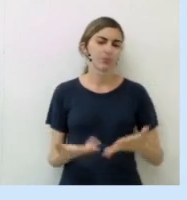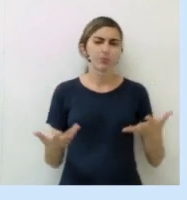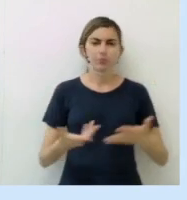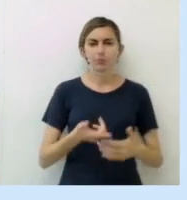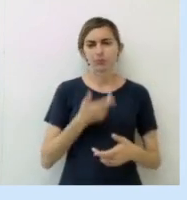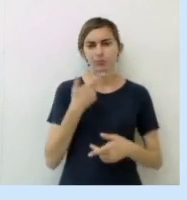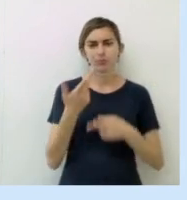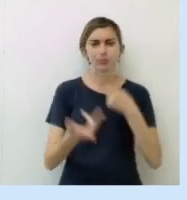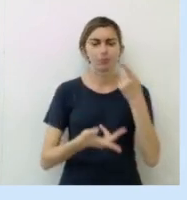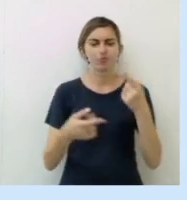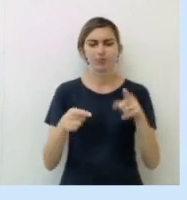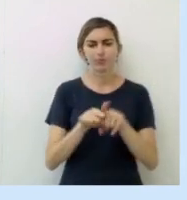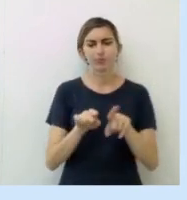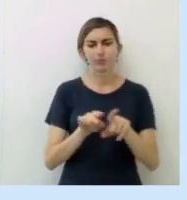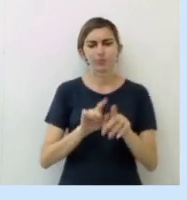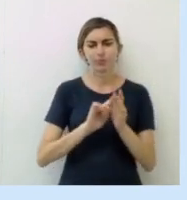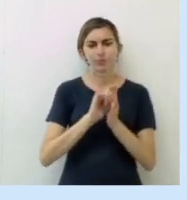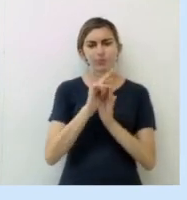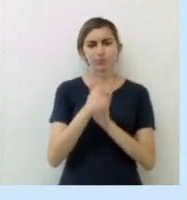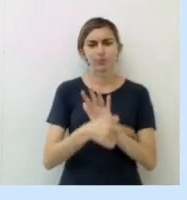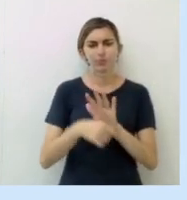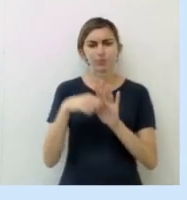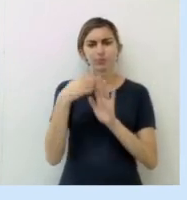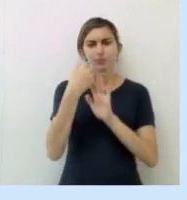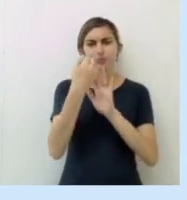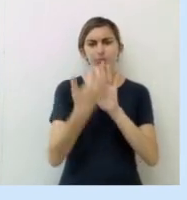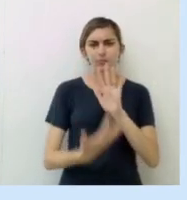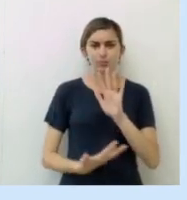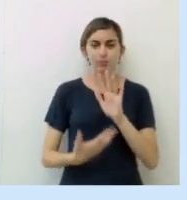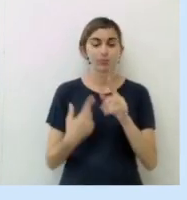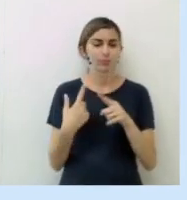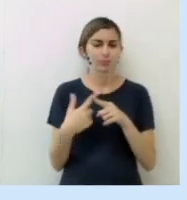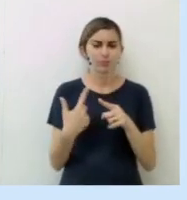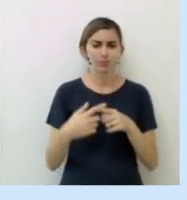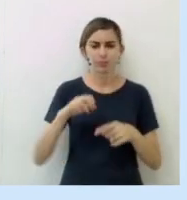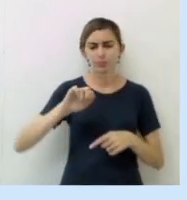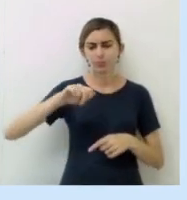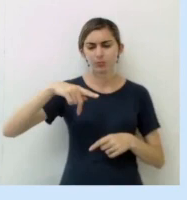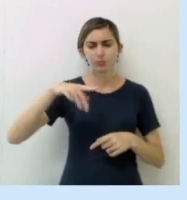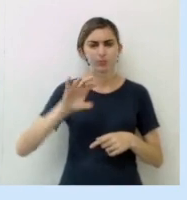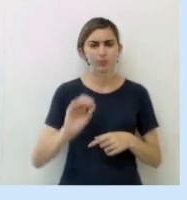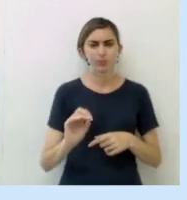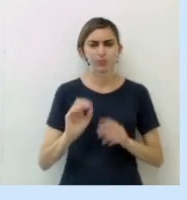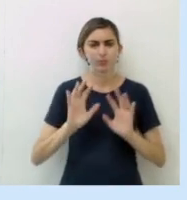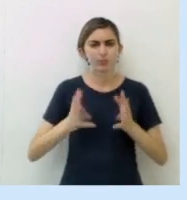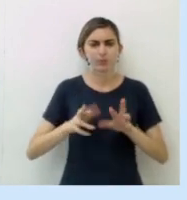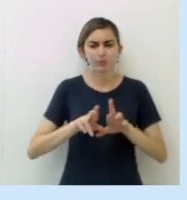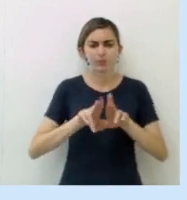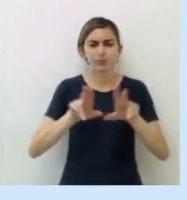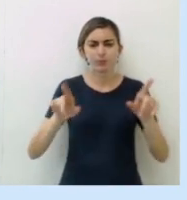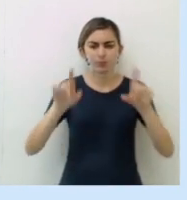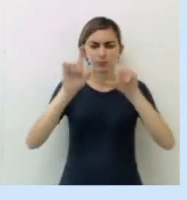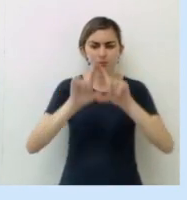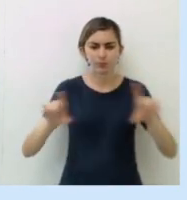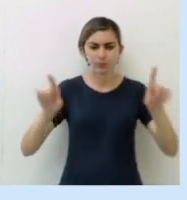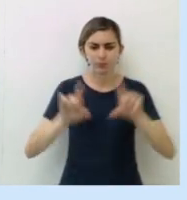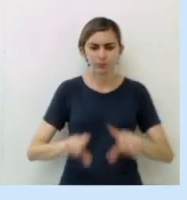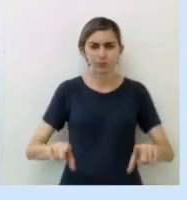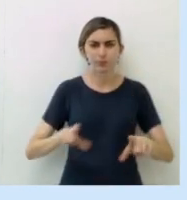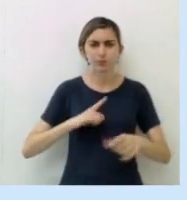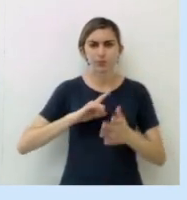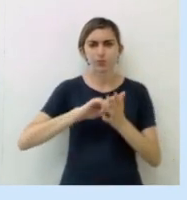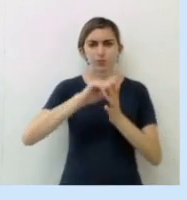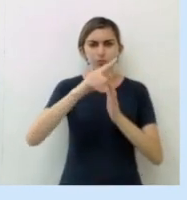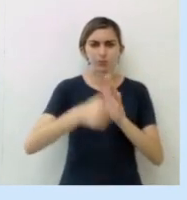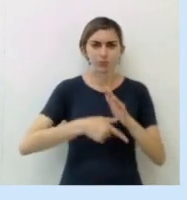nós falamos também em gênero narrativo, porque o épico, como eu já falei, são versos narrativos. E o